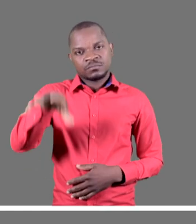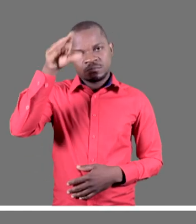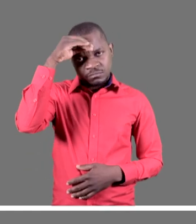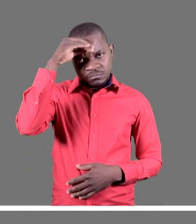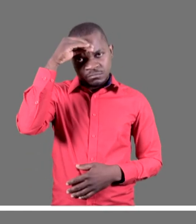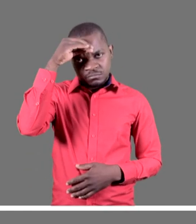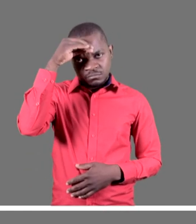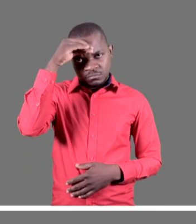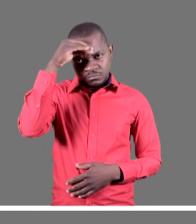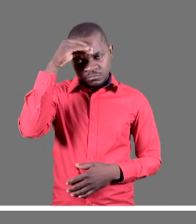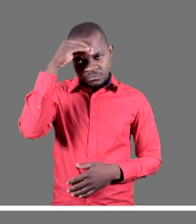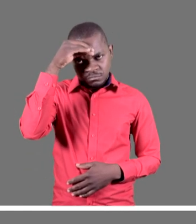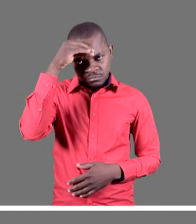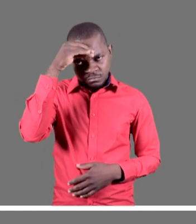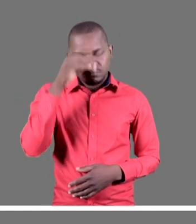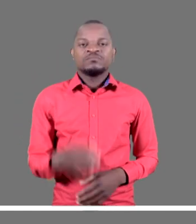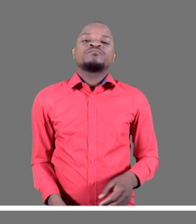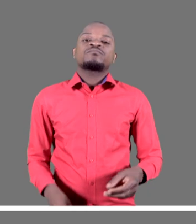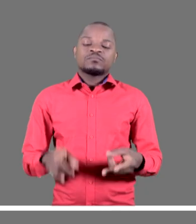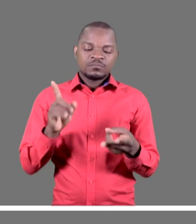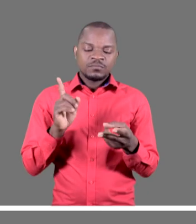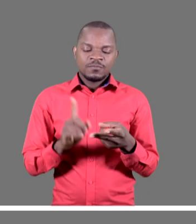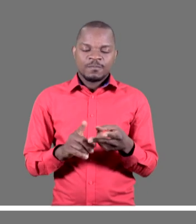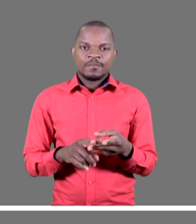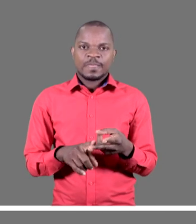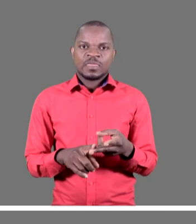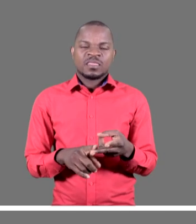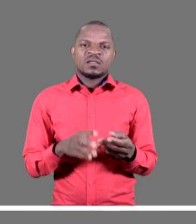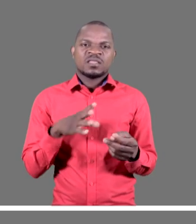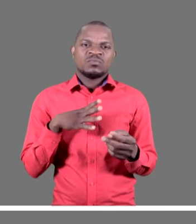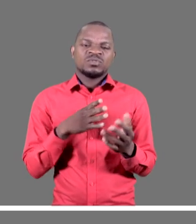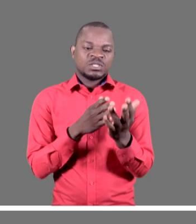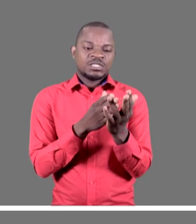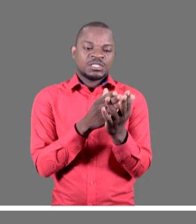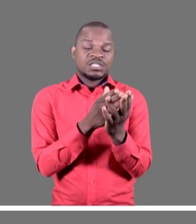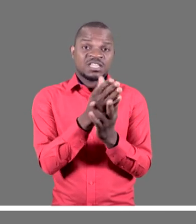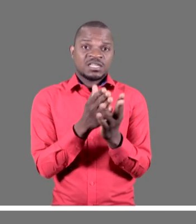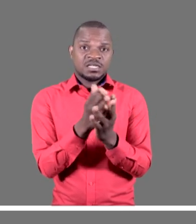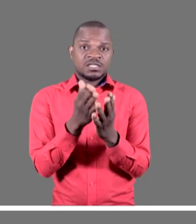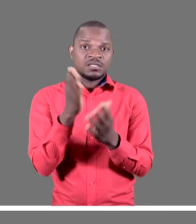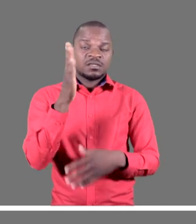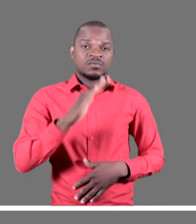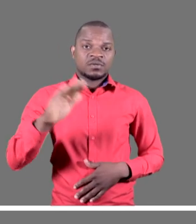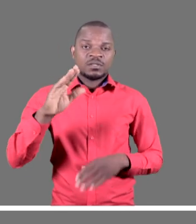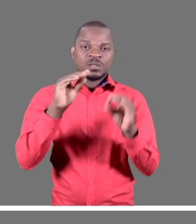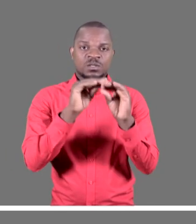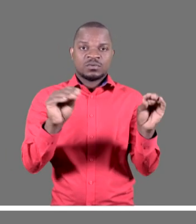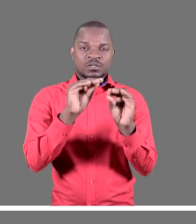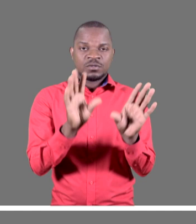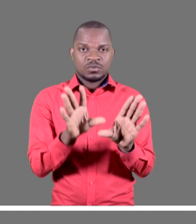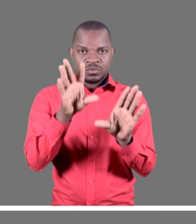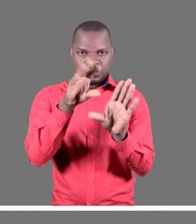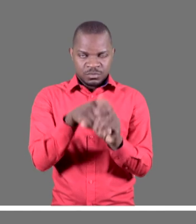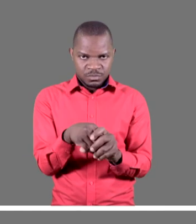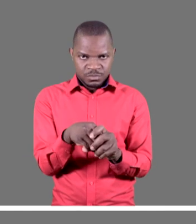medicação por parte das pessoas com deficiência visual. Mas também temos a Estratégia Nacional de Educação Inclusiva, que é um